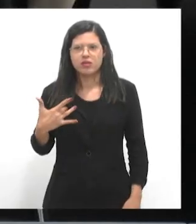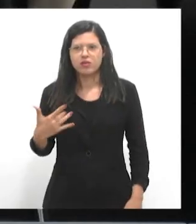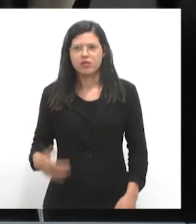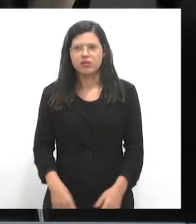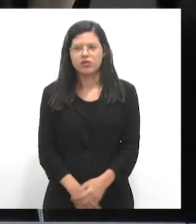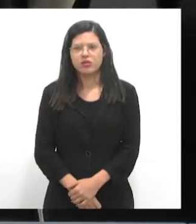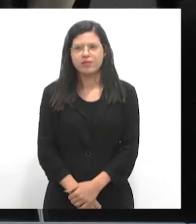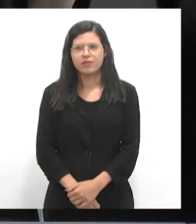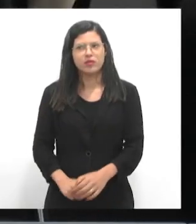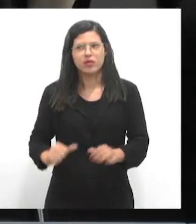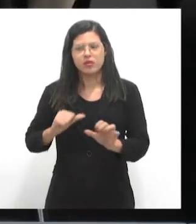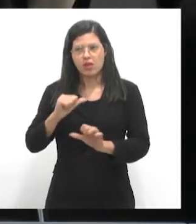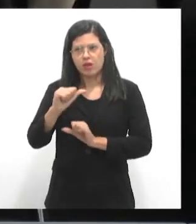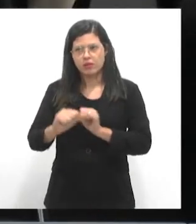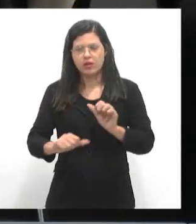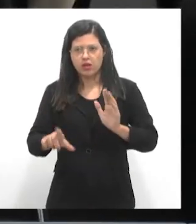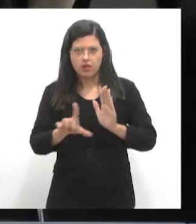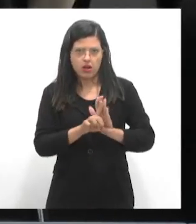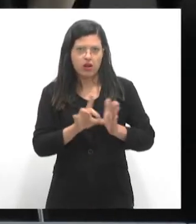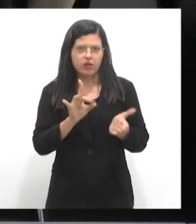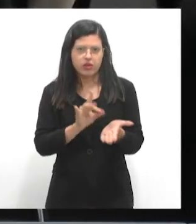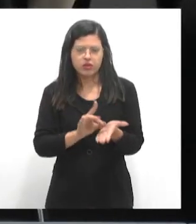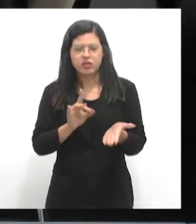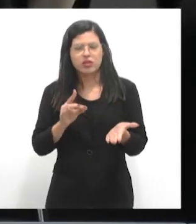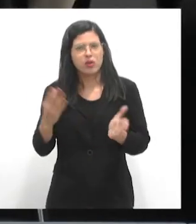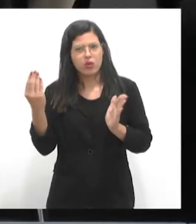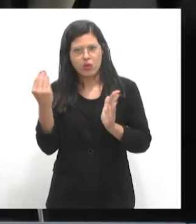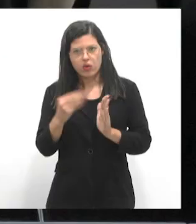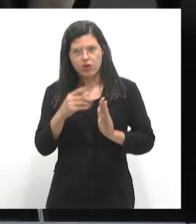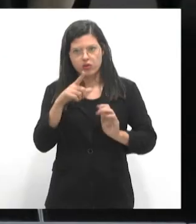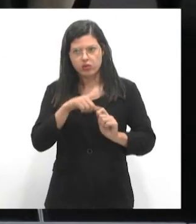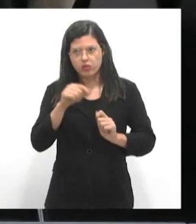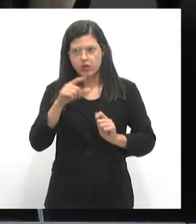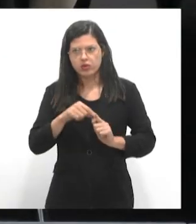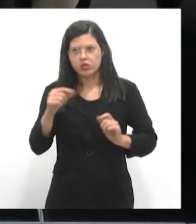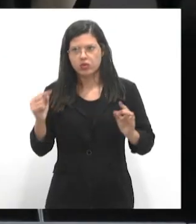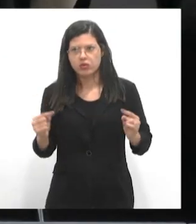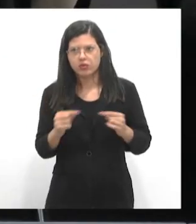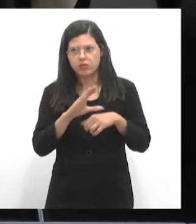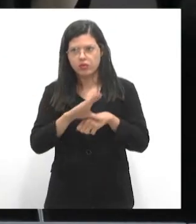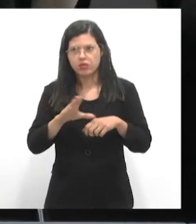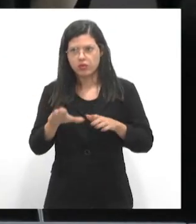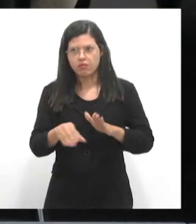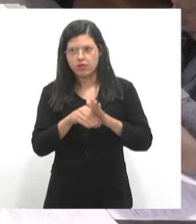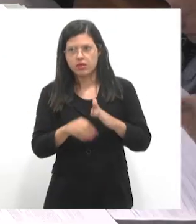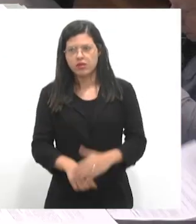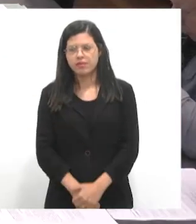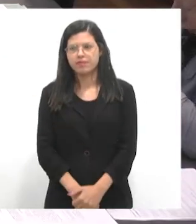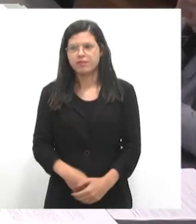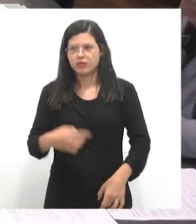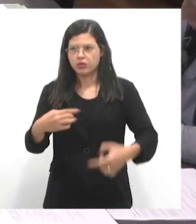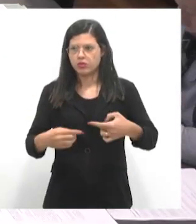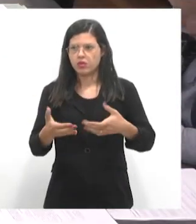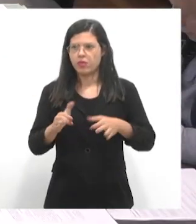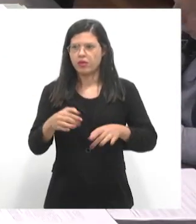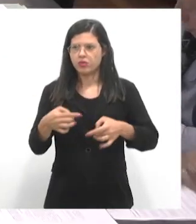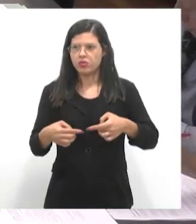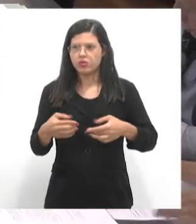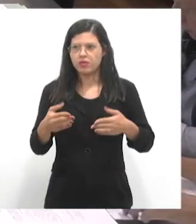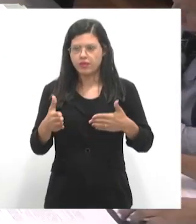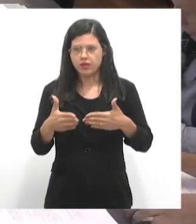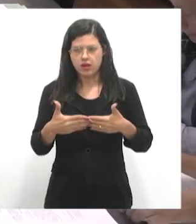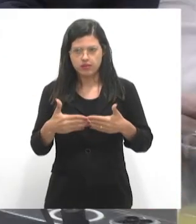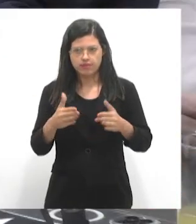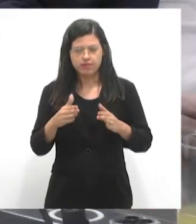estou alterando a lei original e botando os artigos nessa lei, constitucionalidade com emendas. Em discussão. Não havendo quem queira discutir,